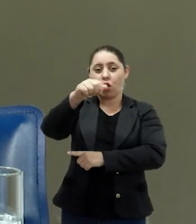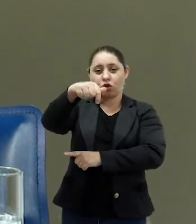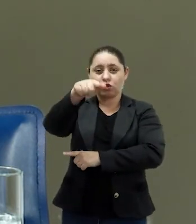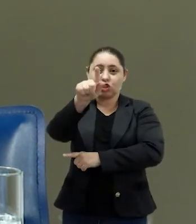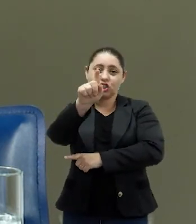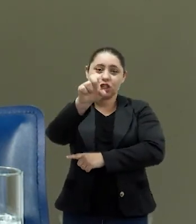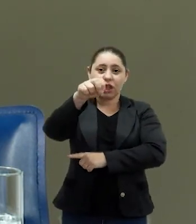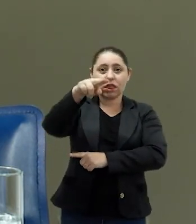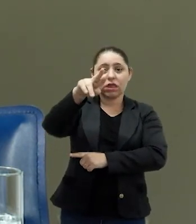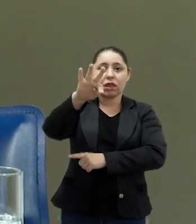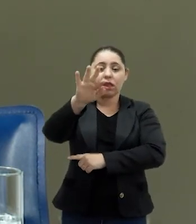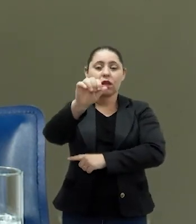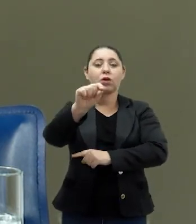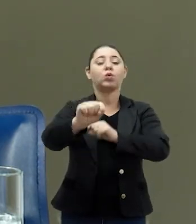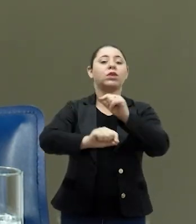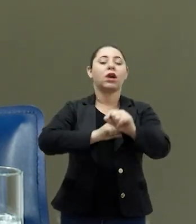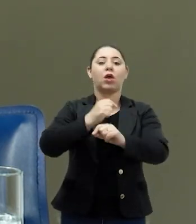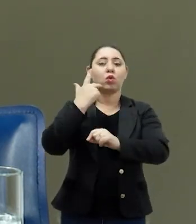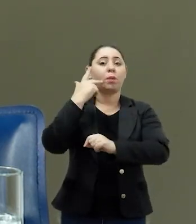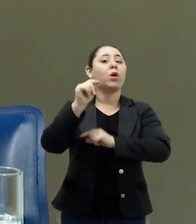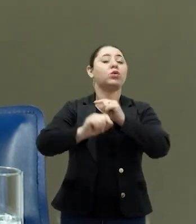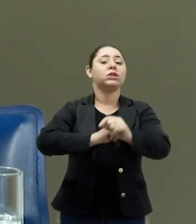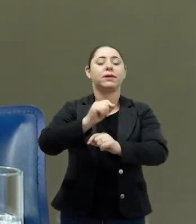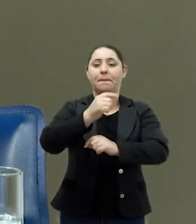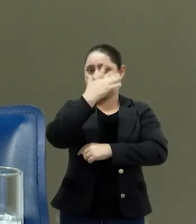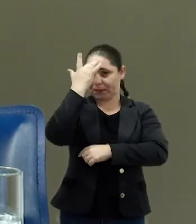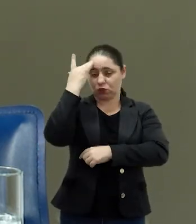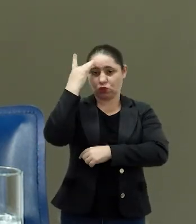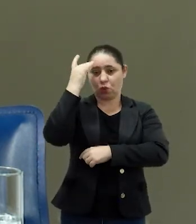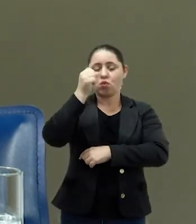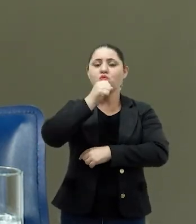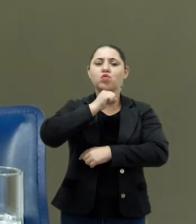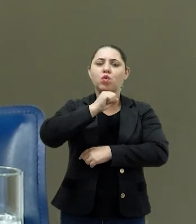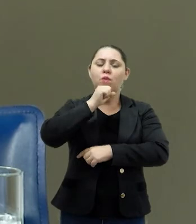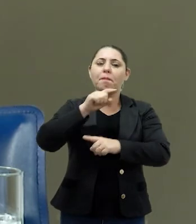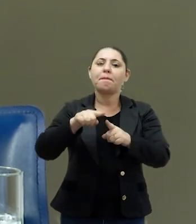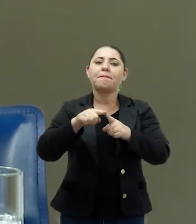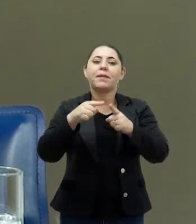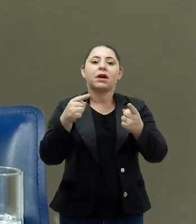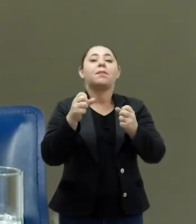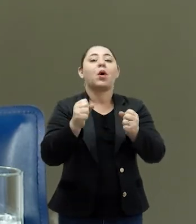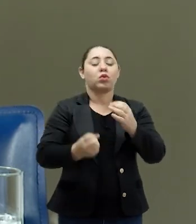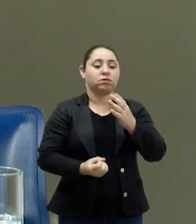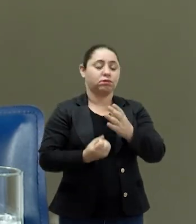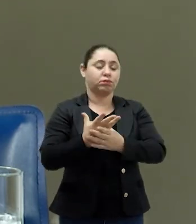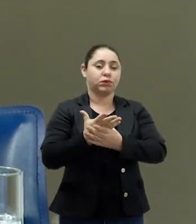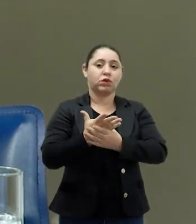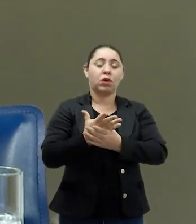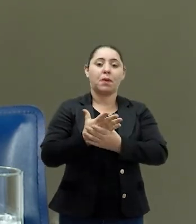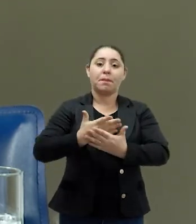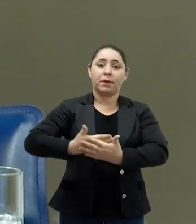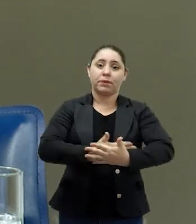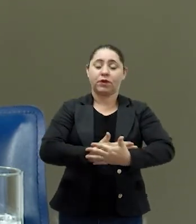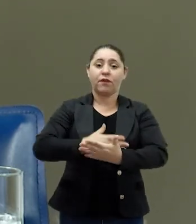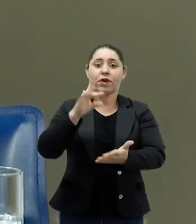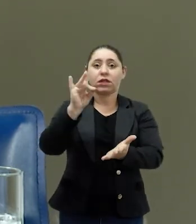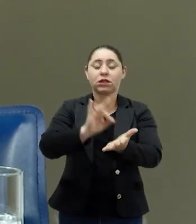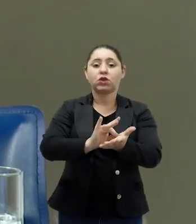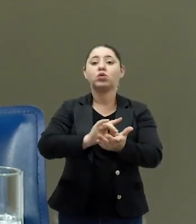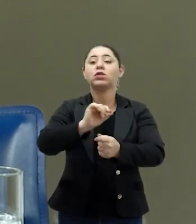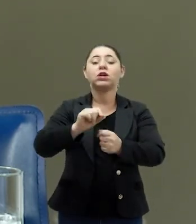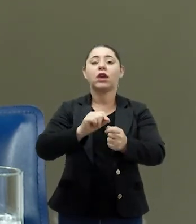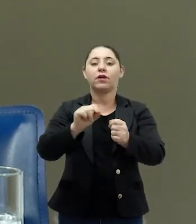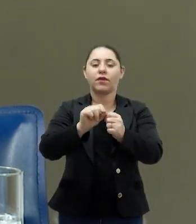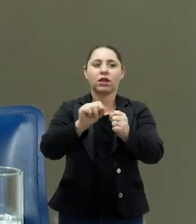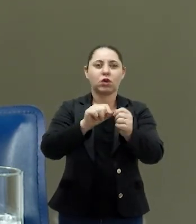congênita. Então, assim, ela é mais comum em paciente de idade, mas ela pode surgir inclusive no bebê. Tanto é verdade que foi